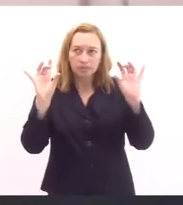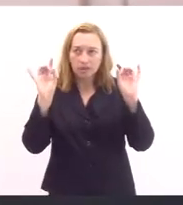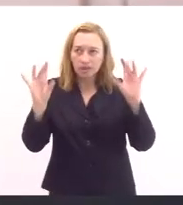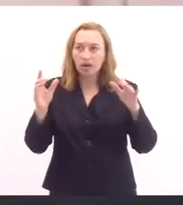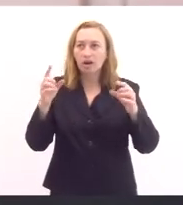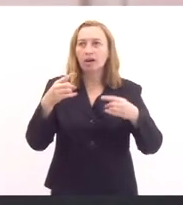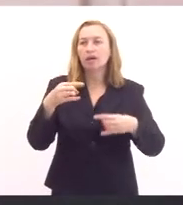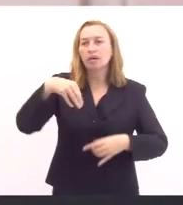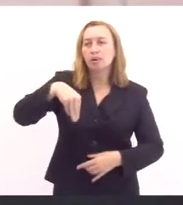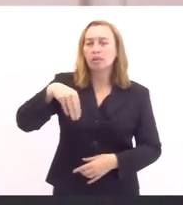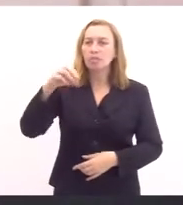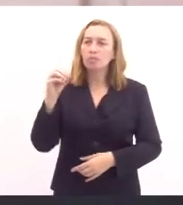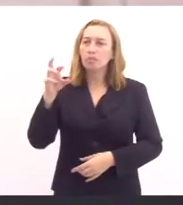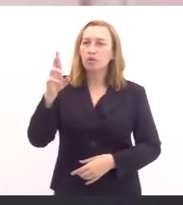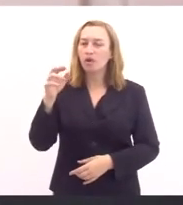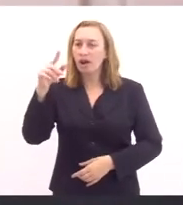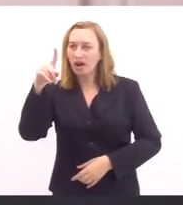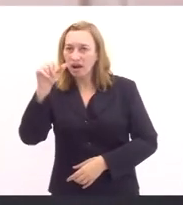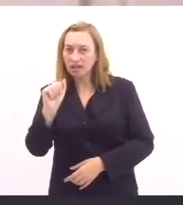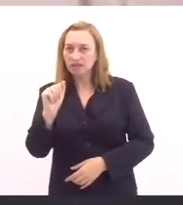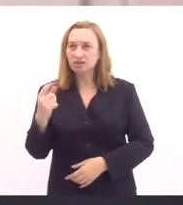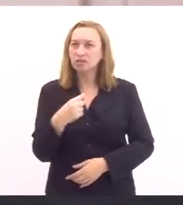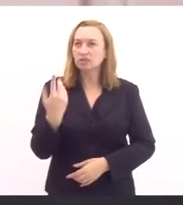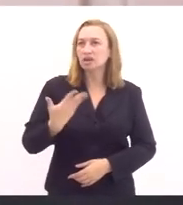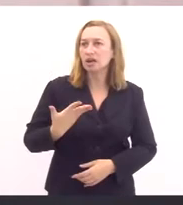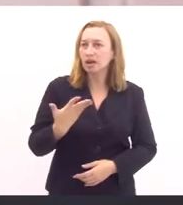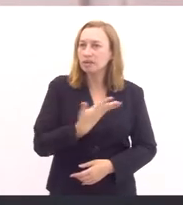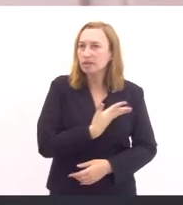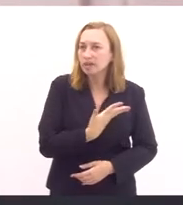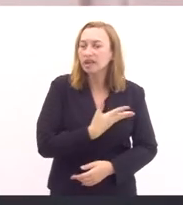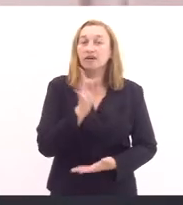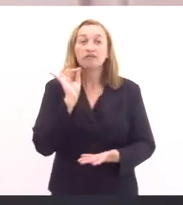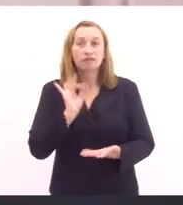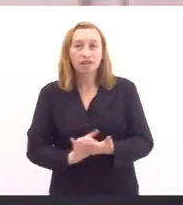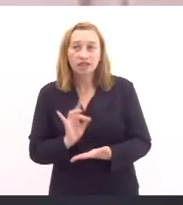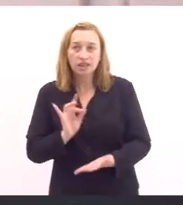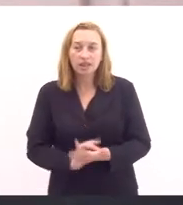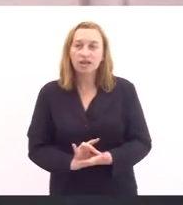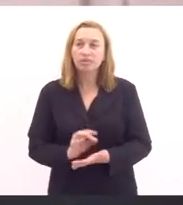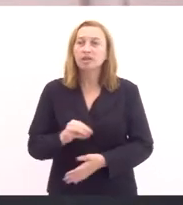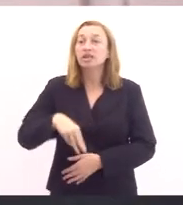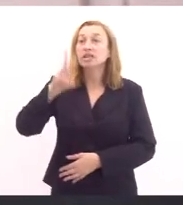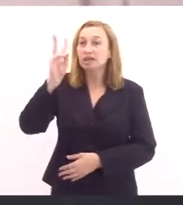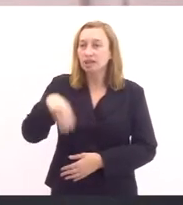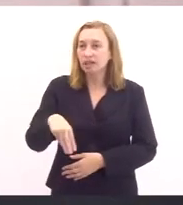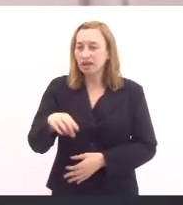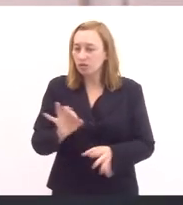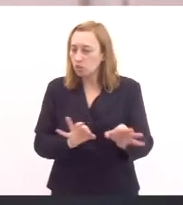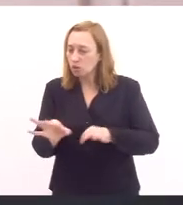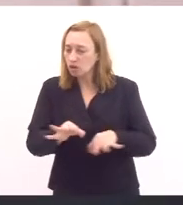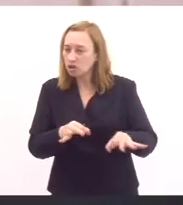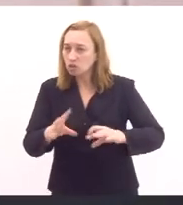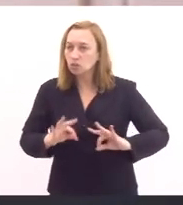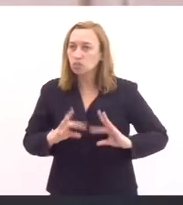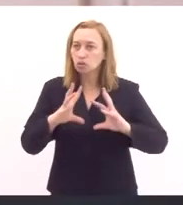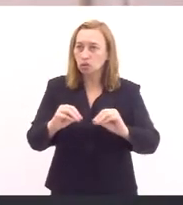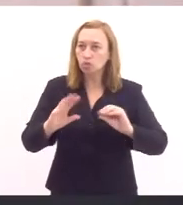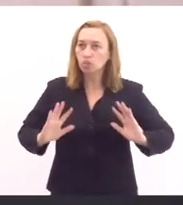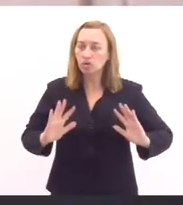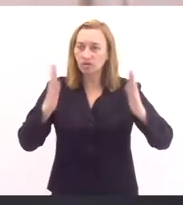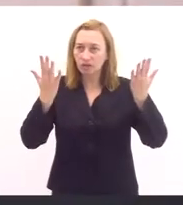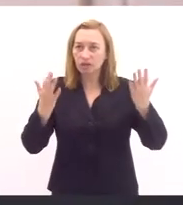Morgana Nossa companheira que é verdadeiramente quem idealizou e organizou isso